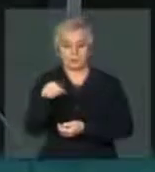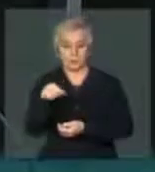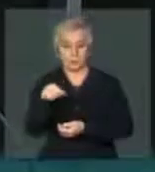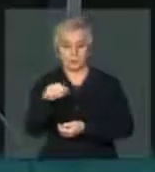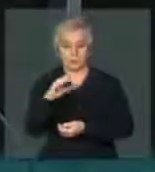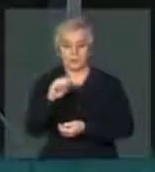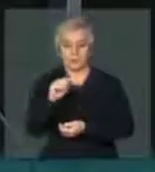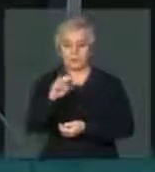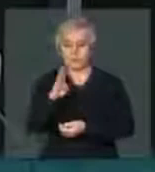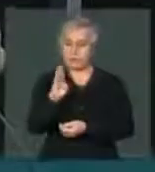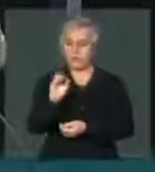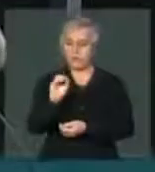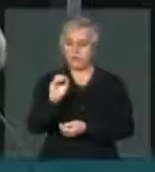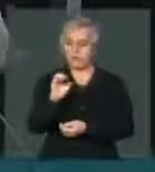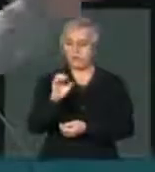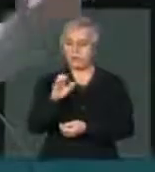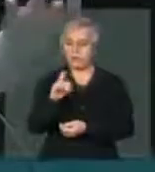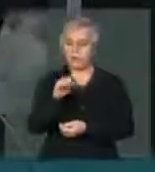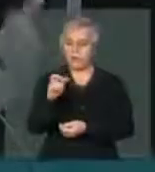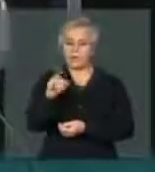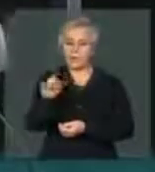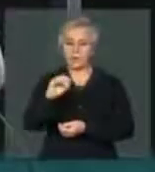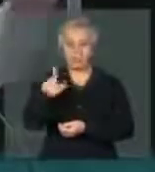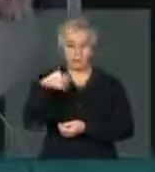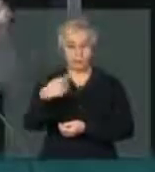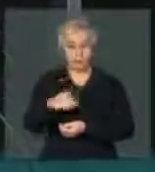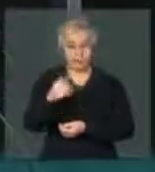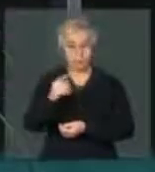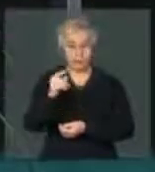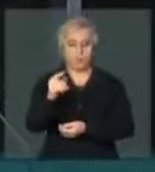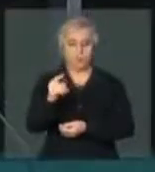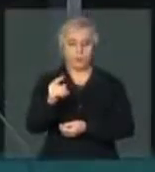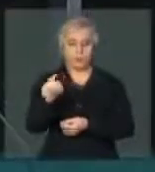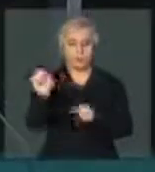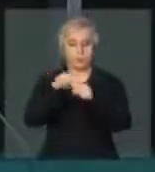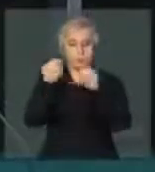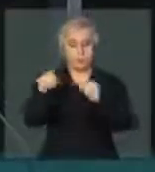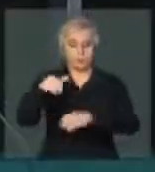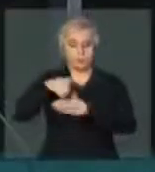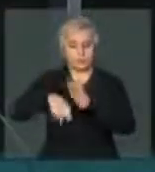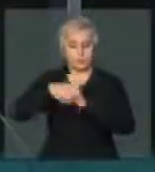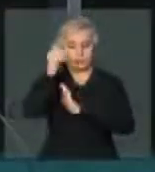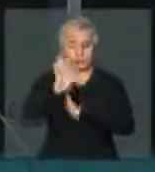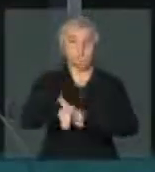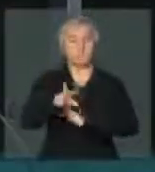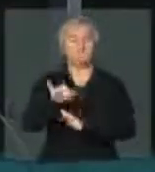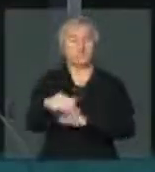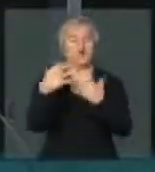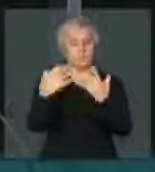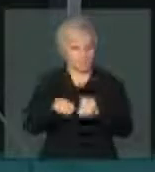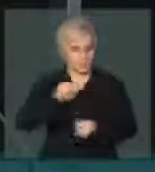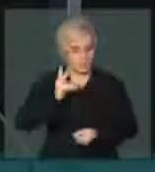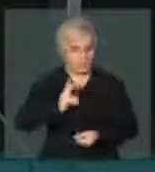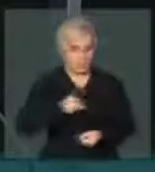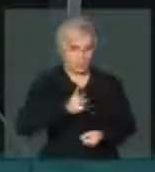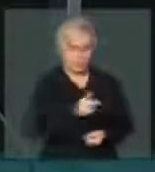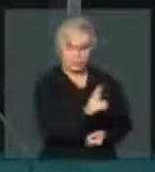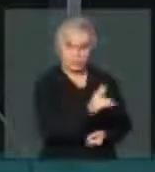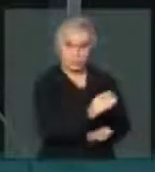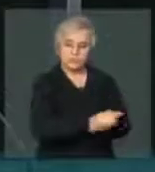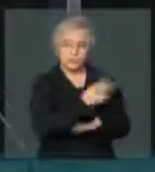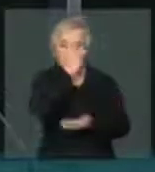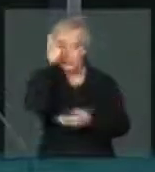vai continuar permitindo nessas quantidades inaceitáveis que adulteram o processo eleitoral. O cabo